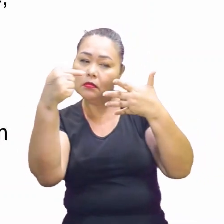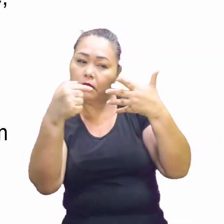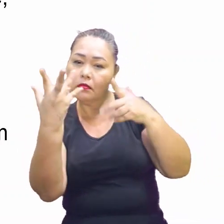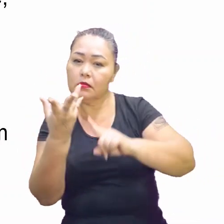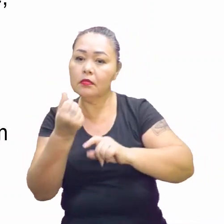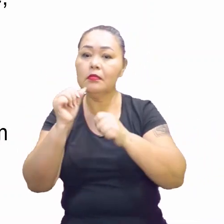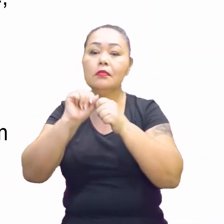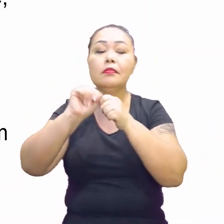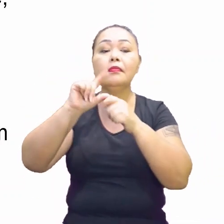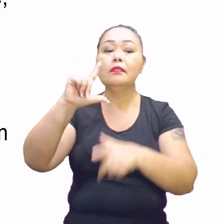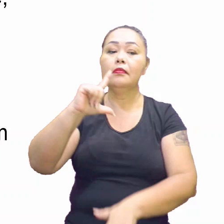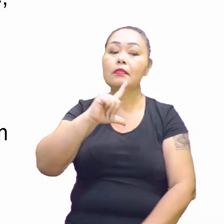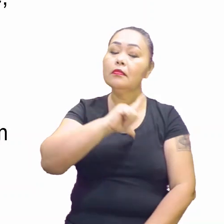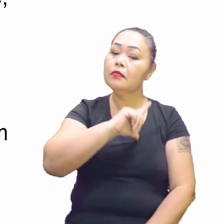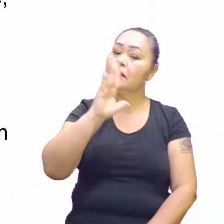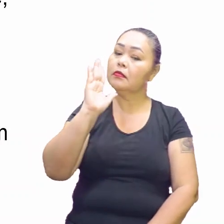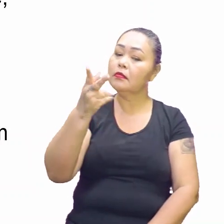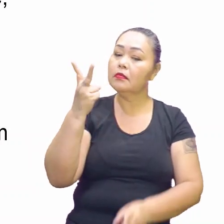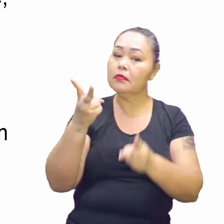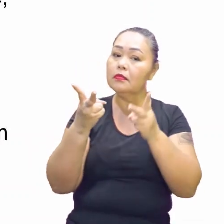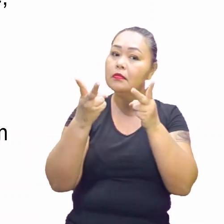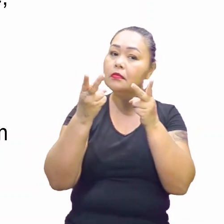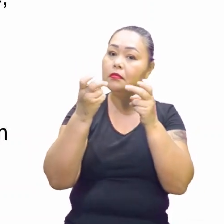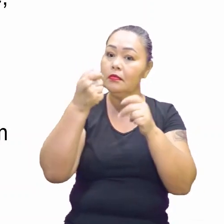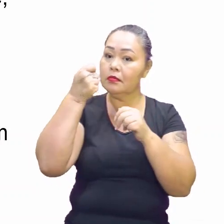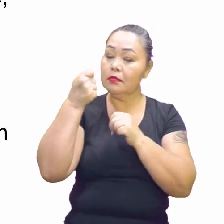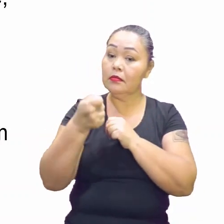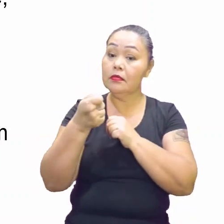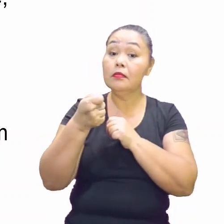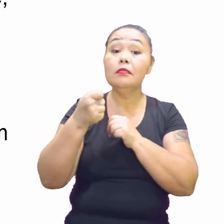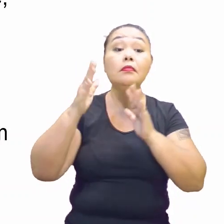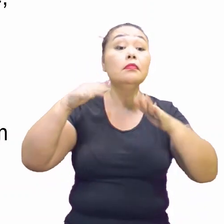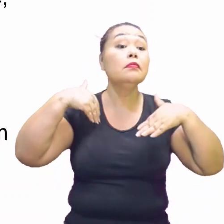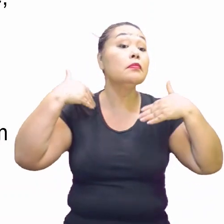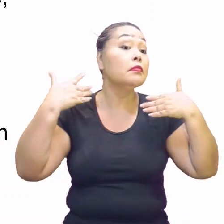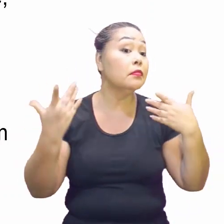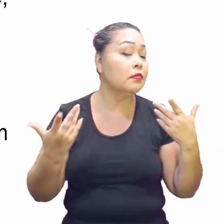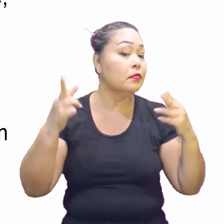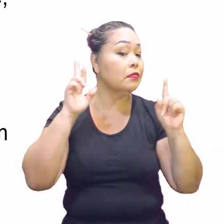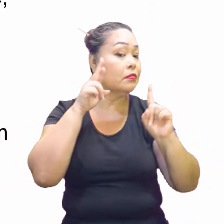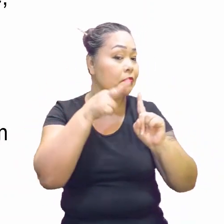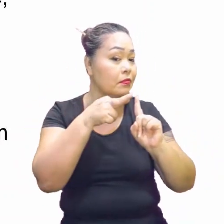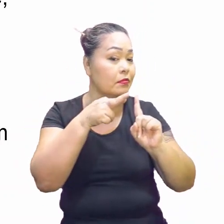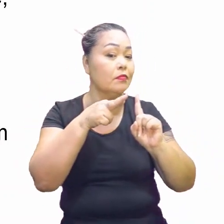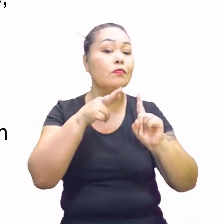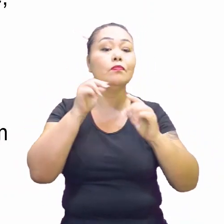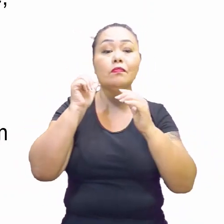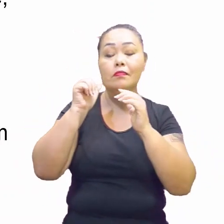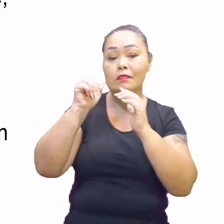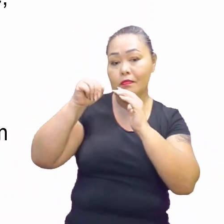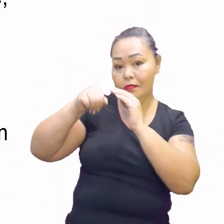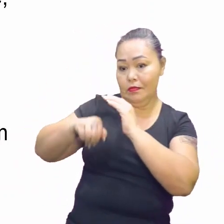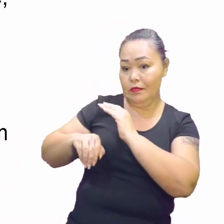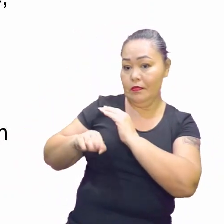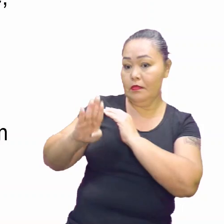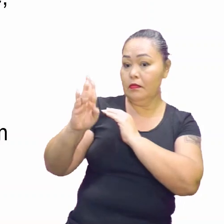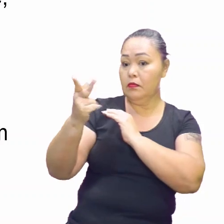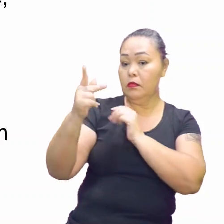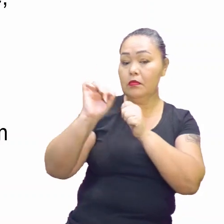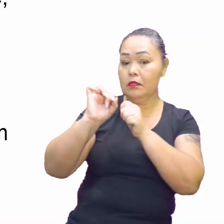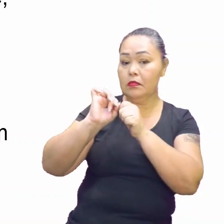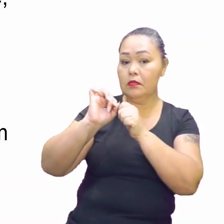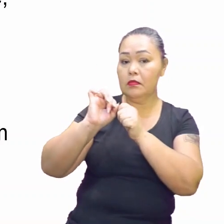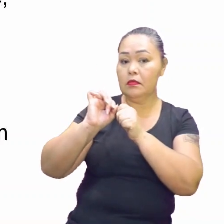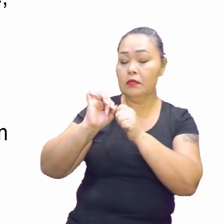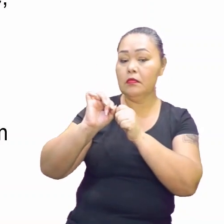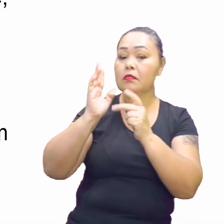da arte. Então você já percebe aqui uma afirmação. Tendo como referência a obra, aí o que